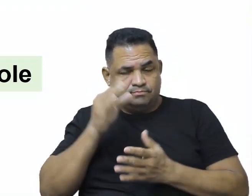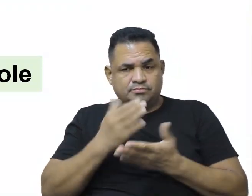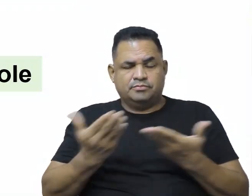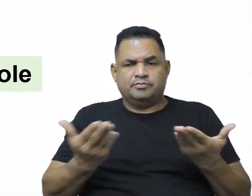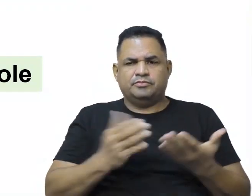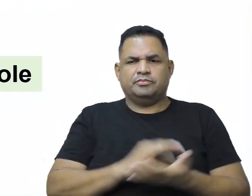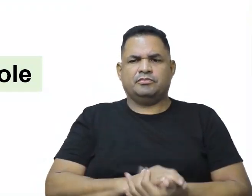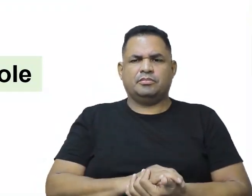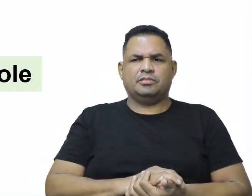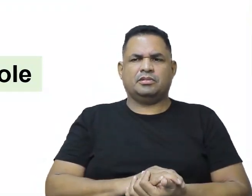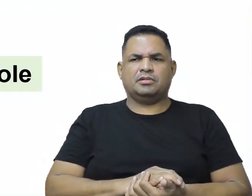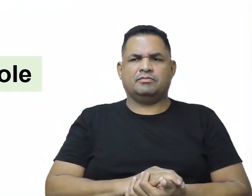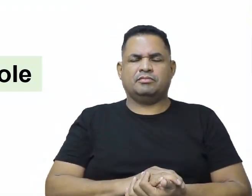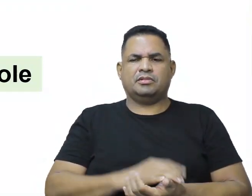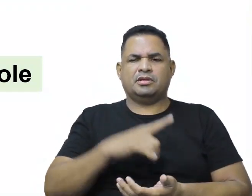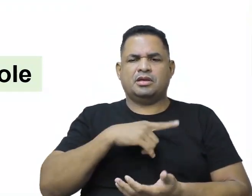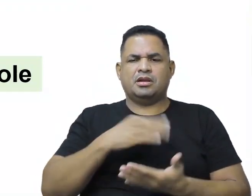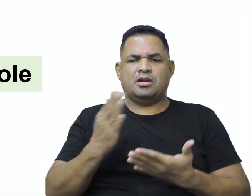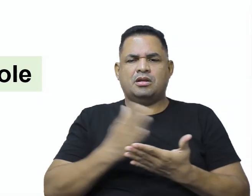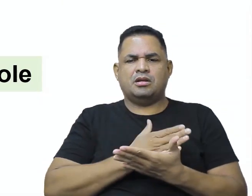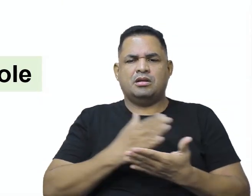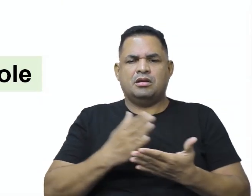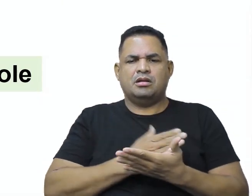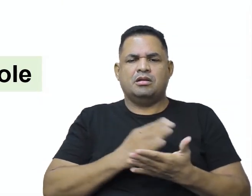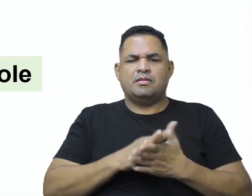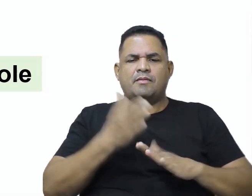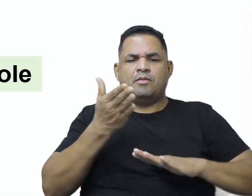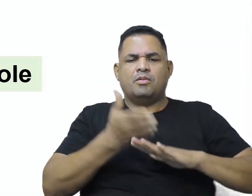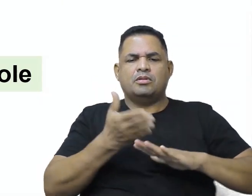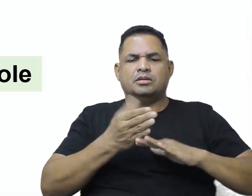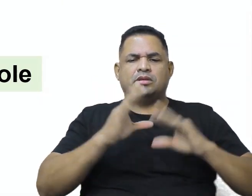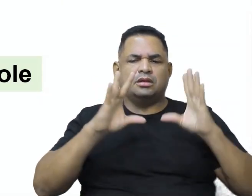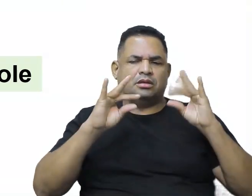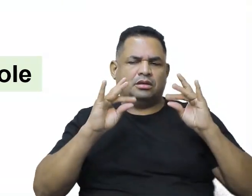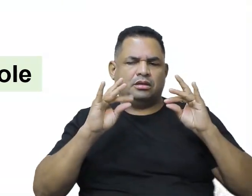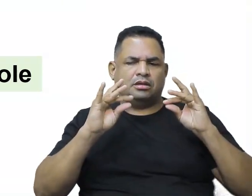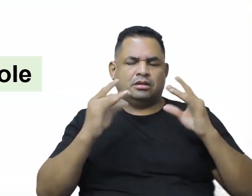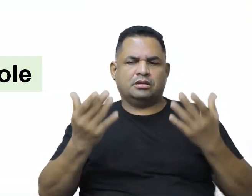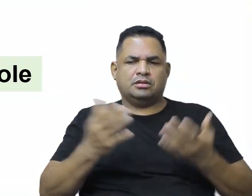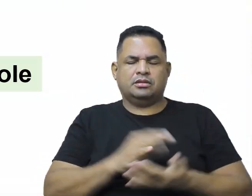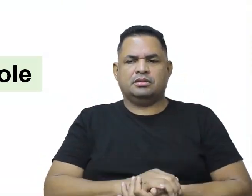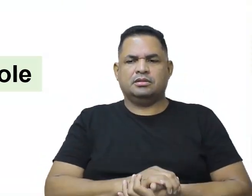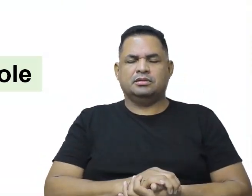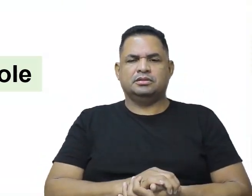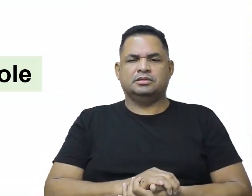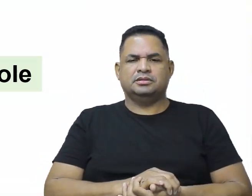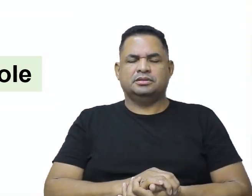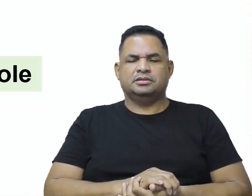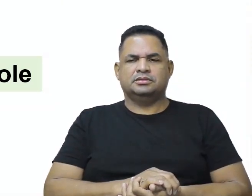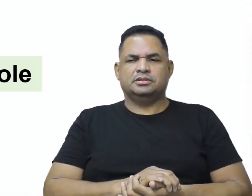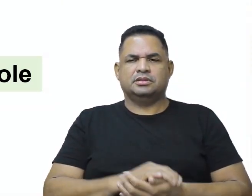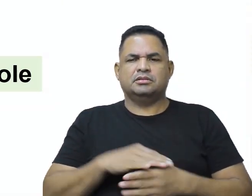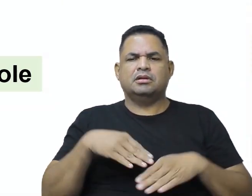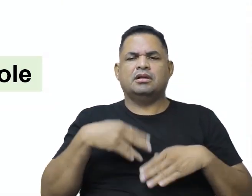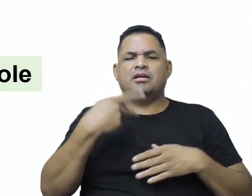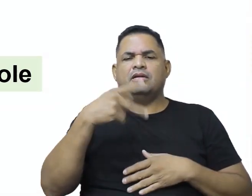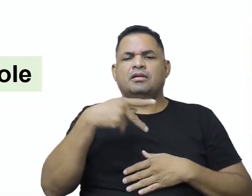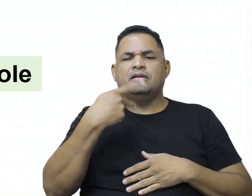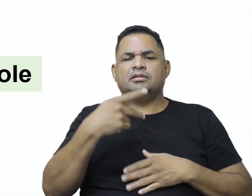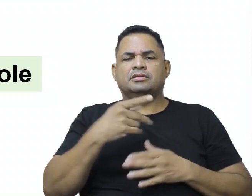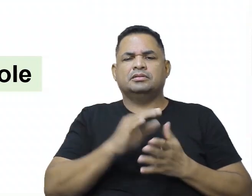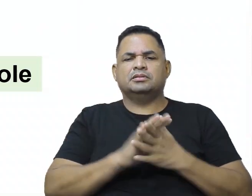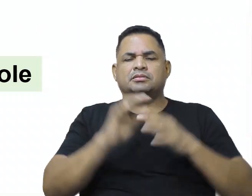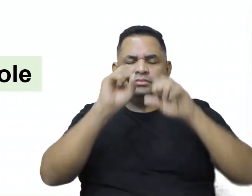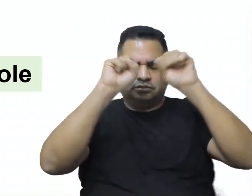mesmo que ele tem um livro modernidade líquida tem vários livros é muitos livros a onde fala aqui